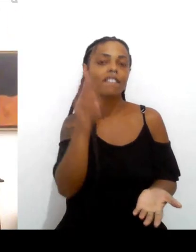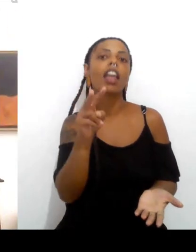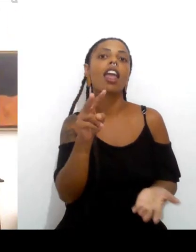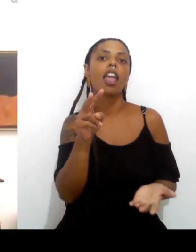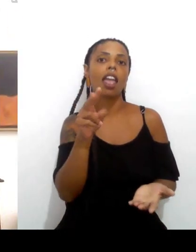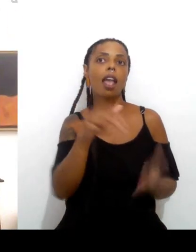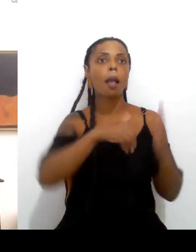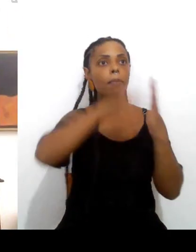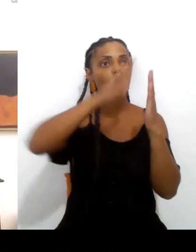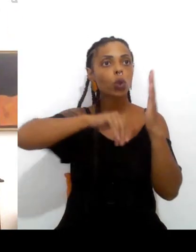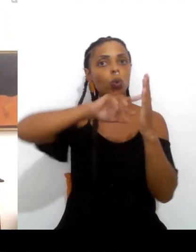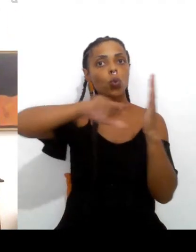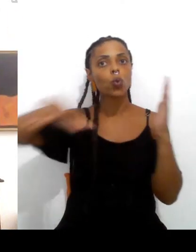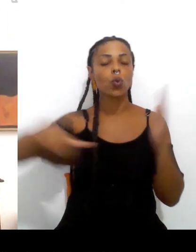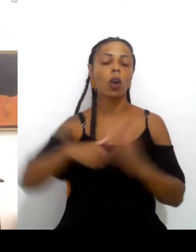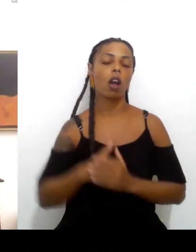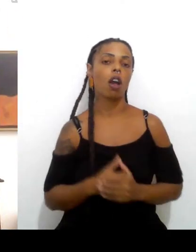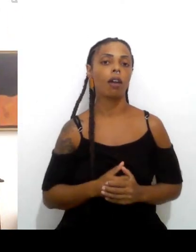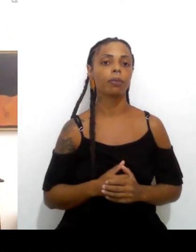pinturas